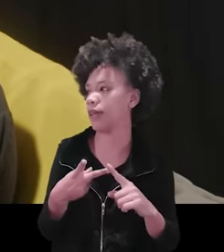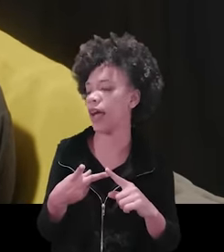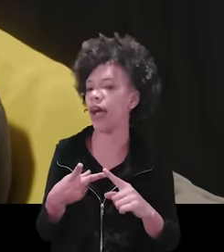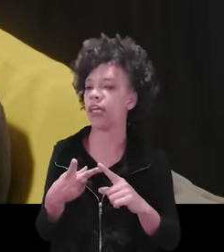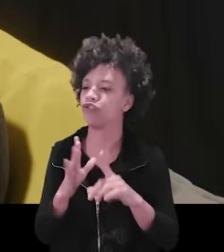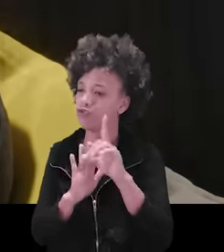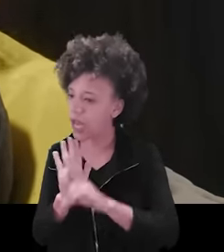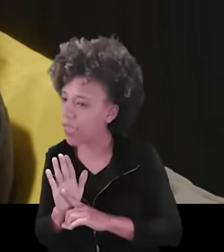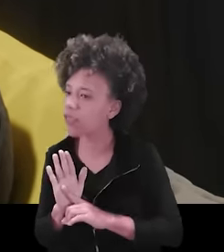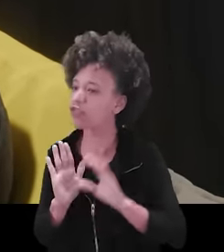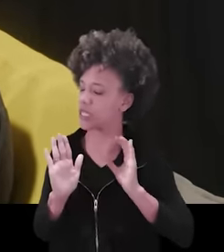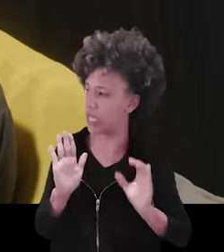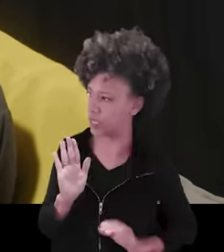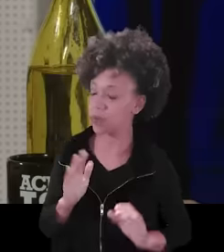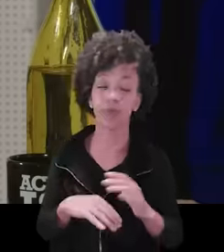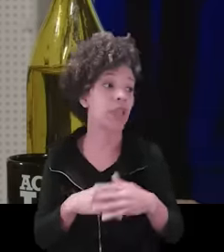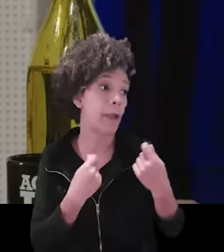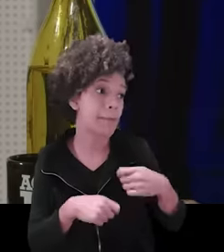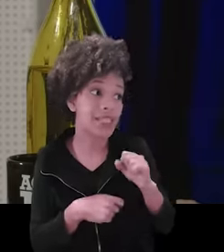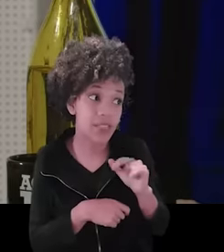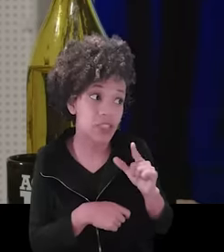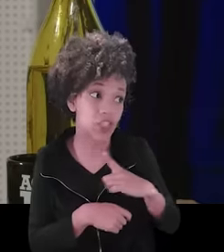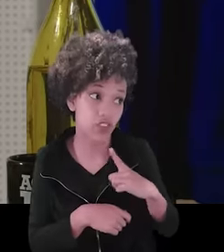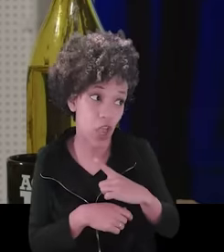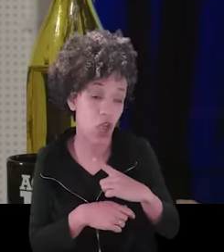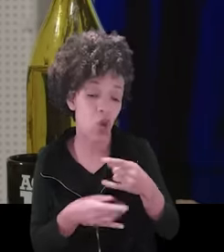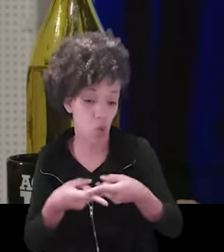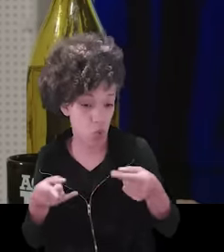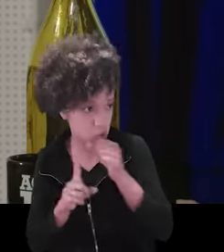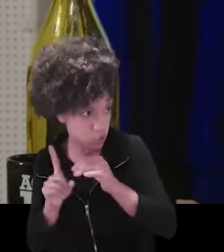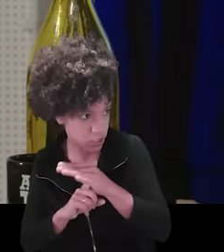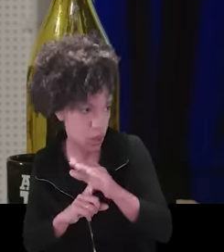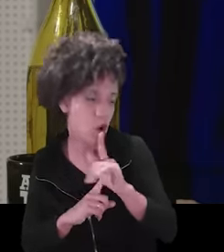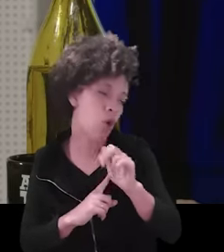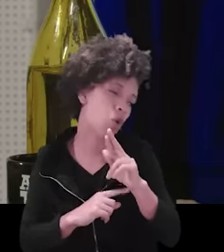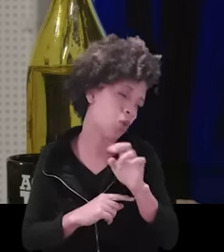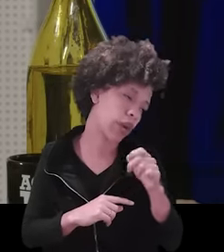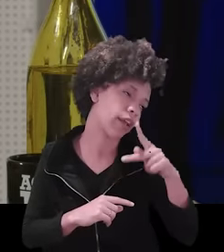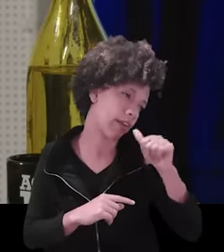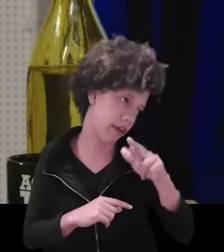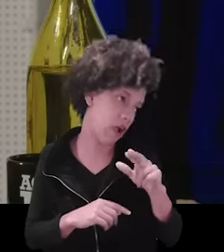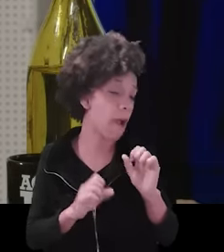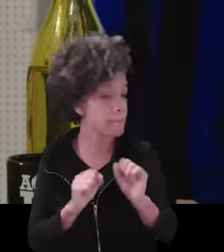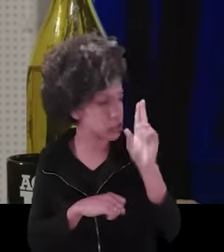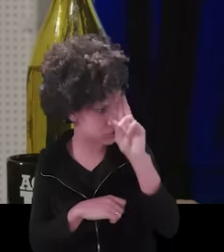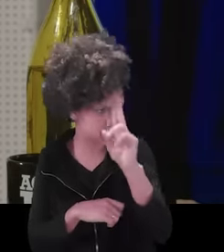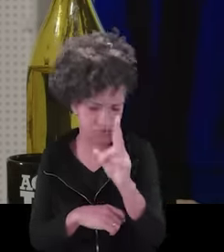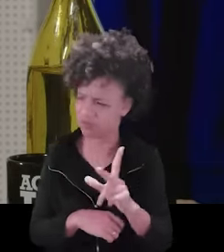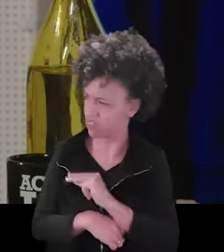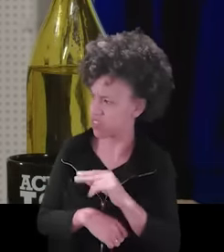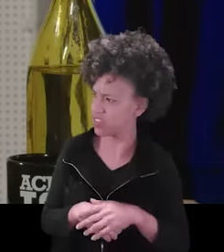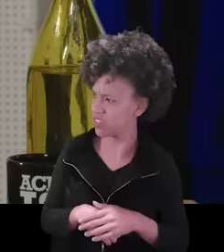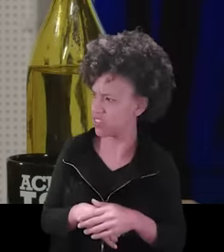tem que ter uma cidadania se ela é bem que isso aí você precisa se você tiver o social greencar por exemplo você já pode ser uma